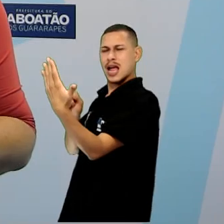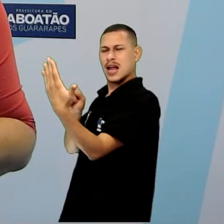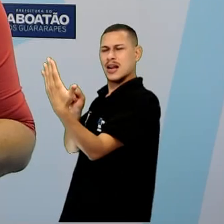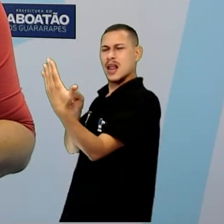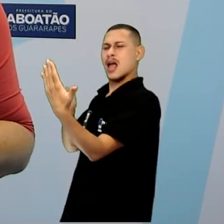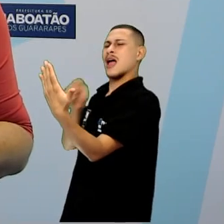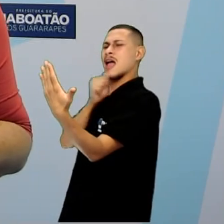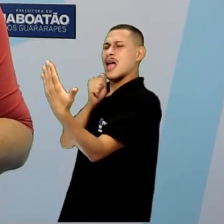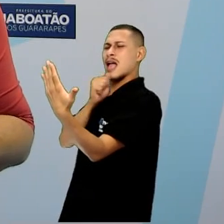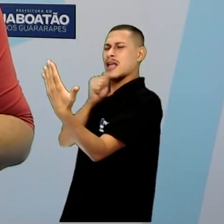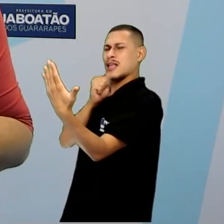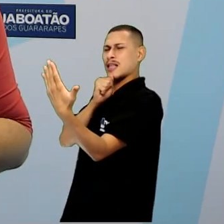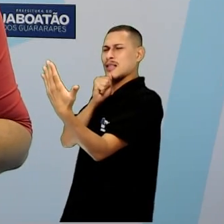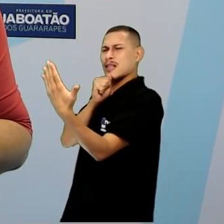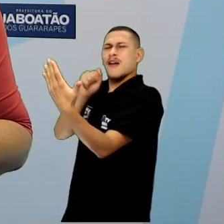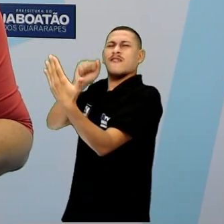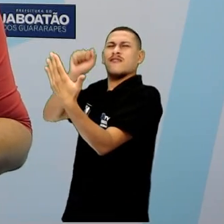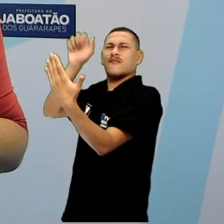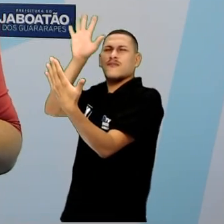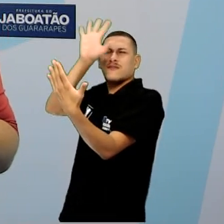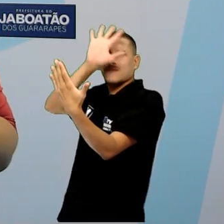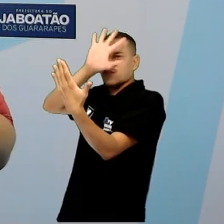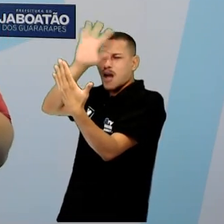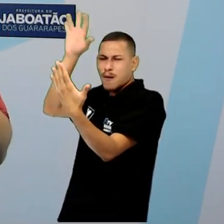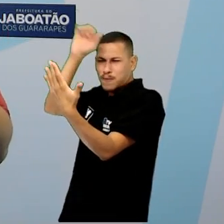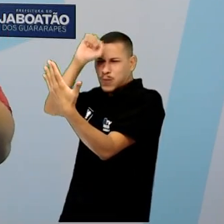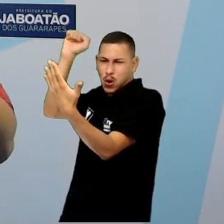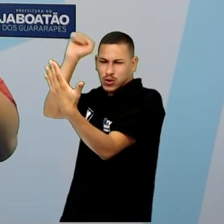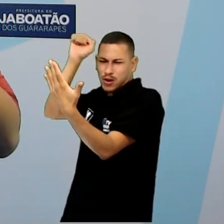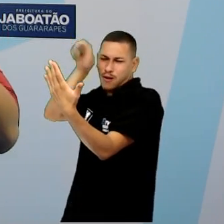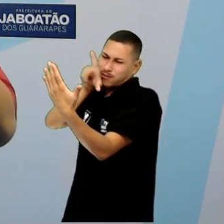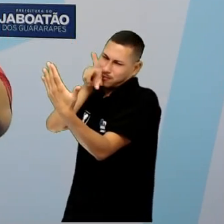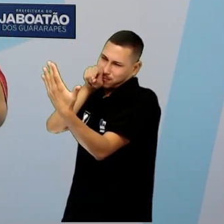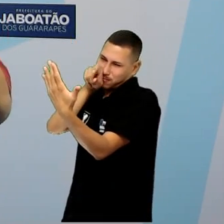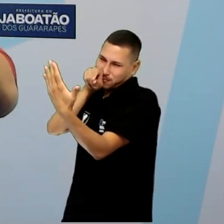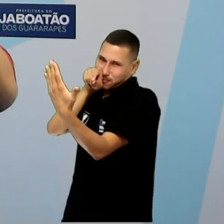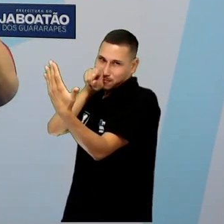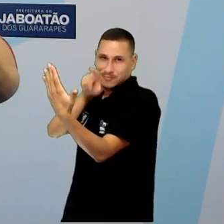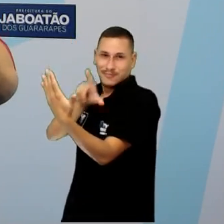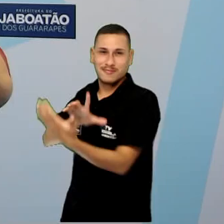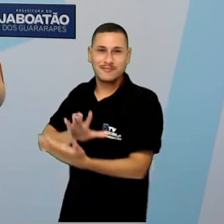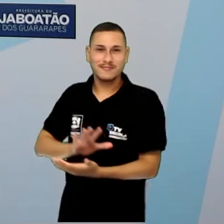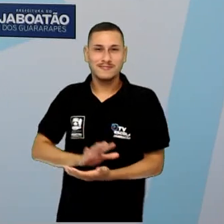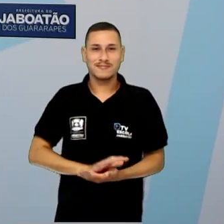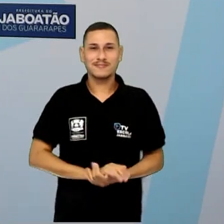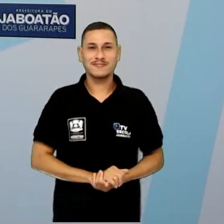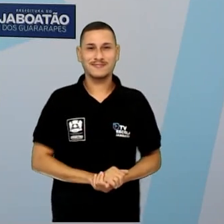vai ser muito, muito famosa.